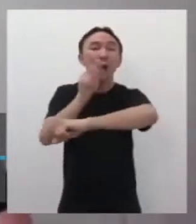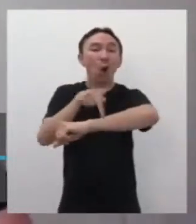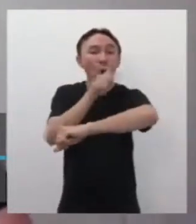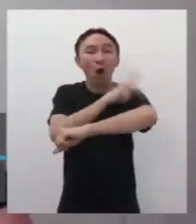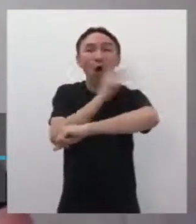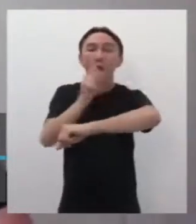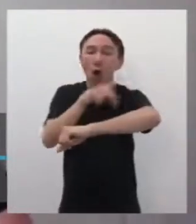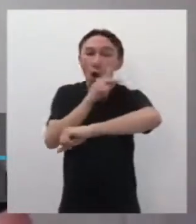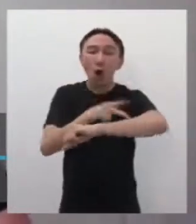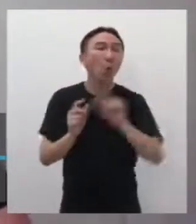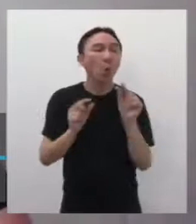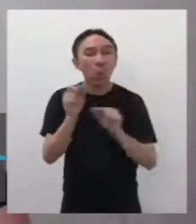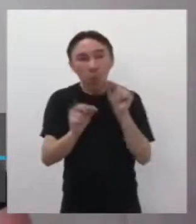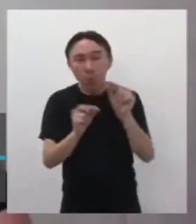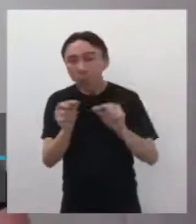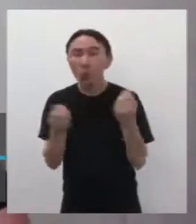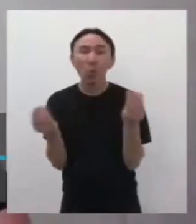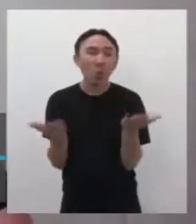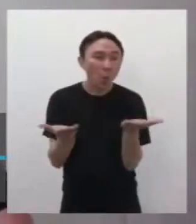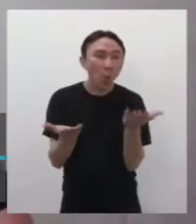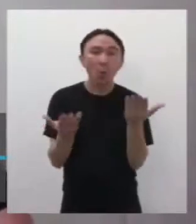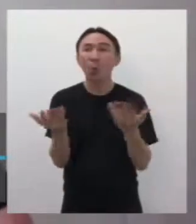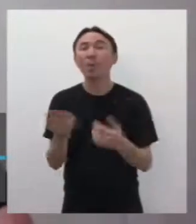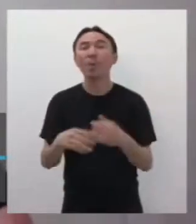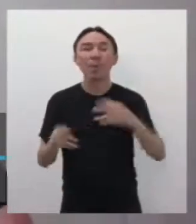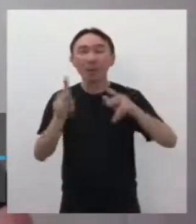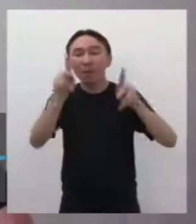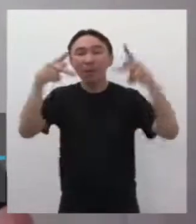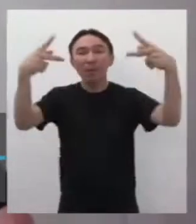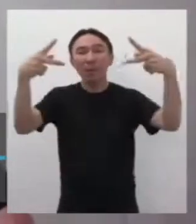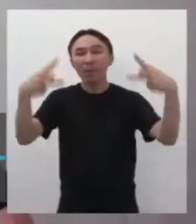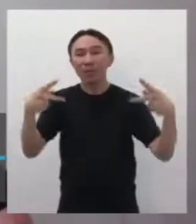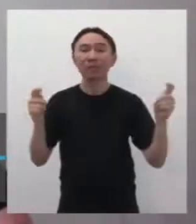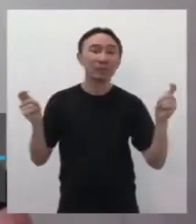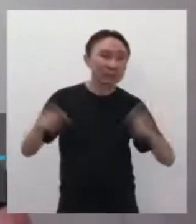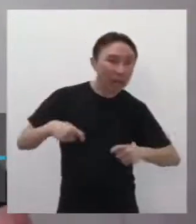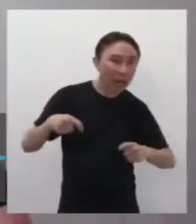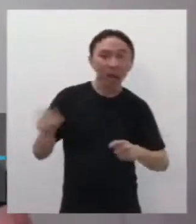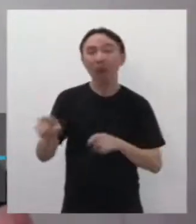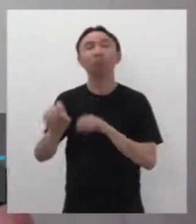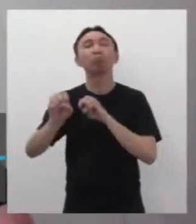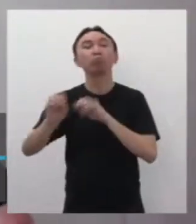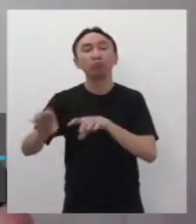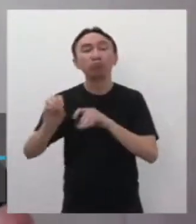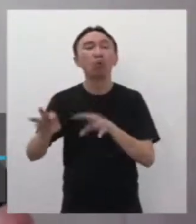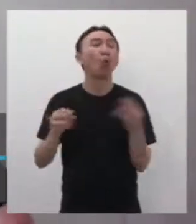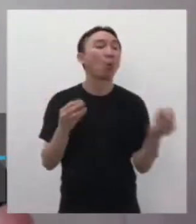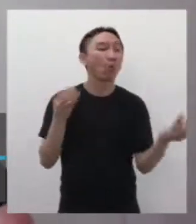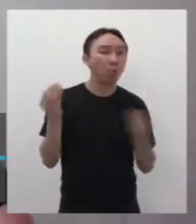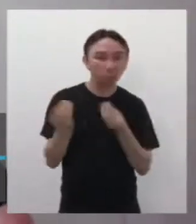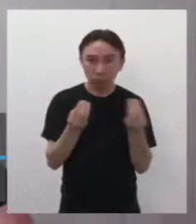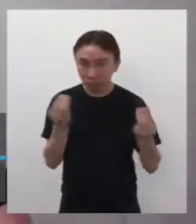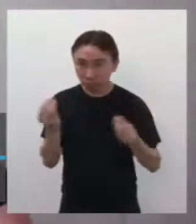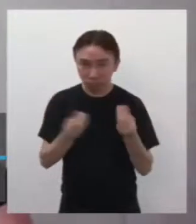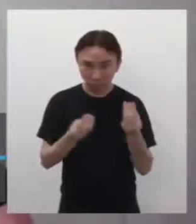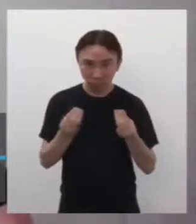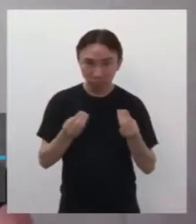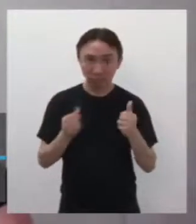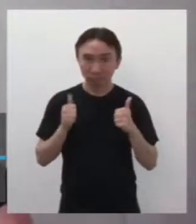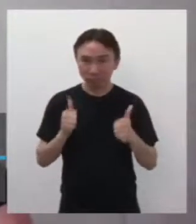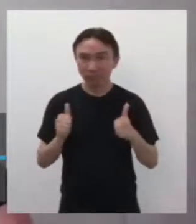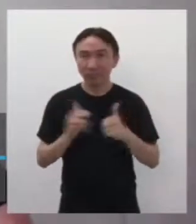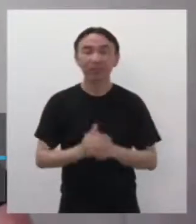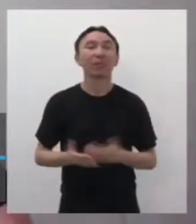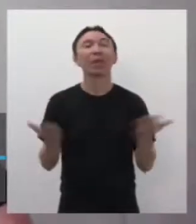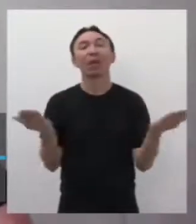junto com o fato de você poder trabalhar uma plataforma na educação, né? Então, gostaria